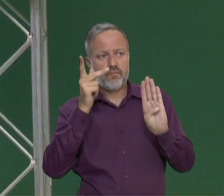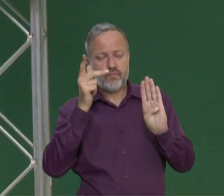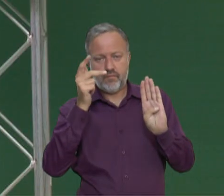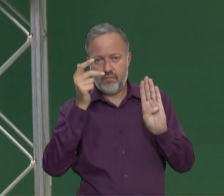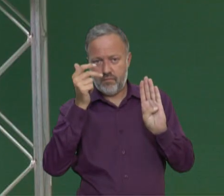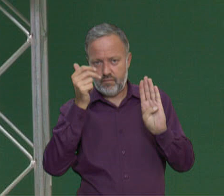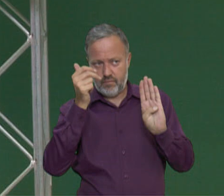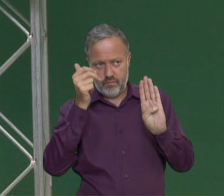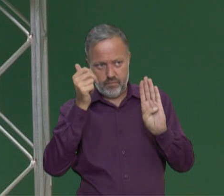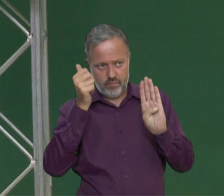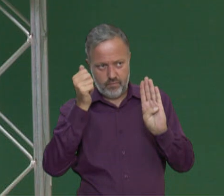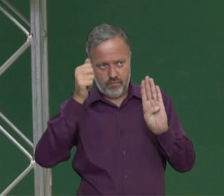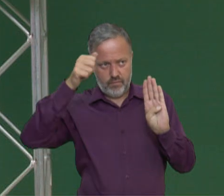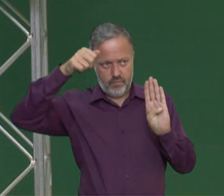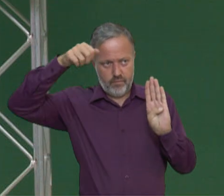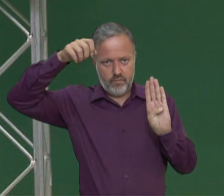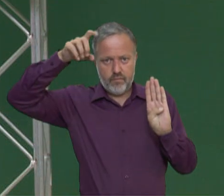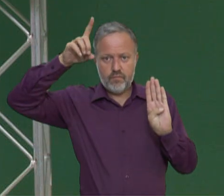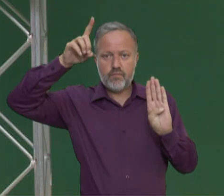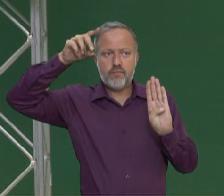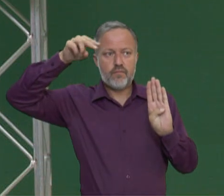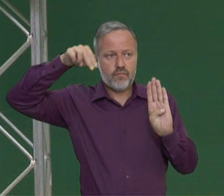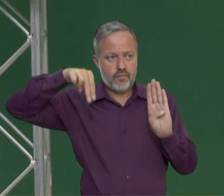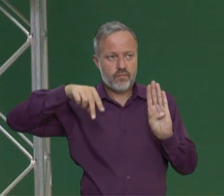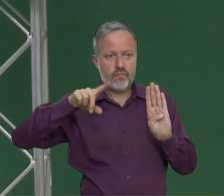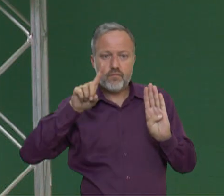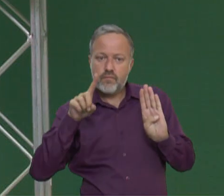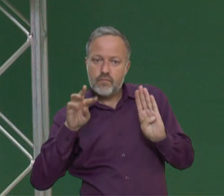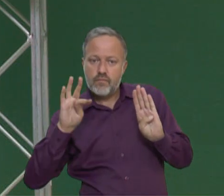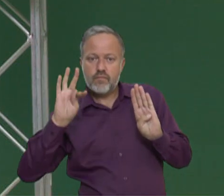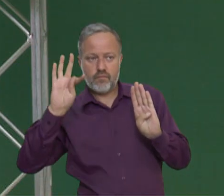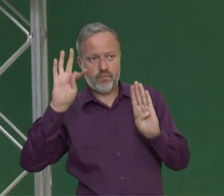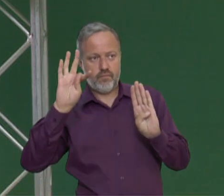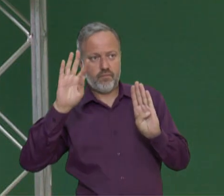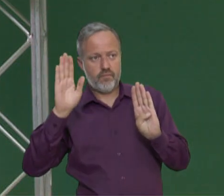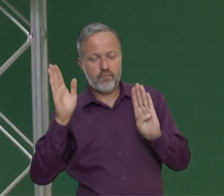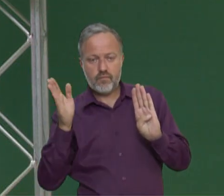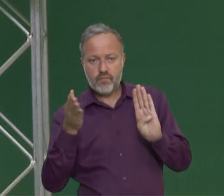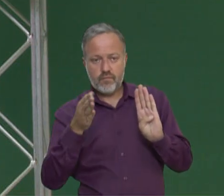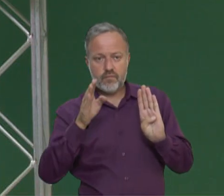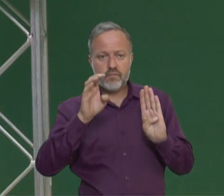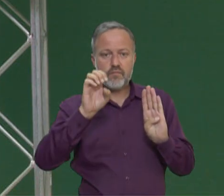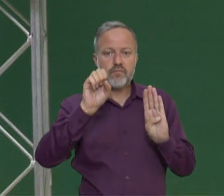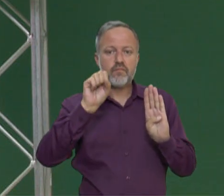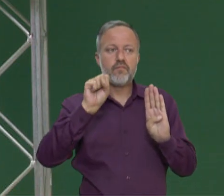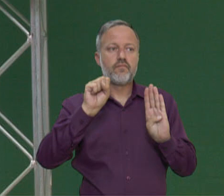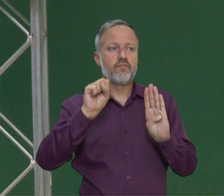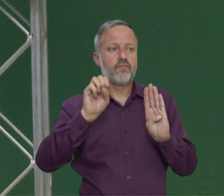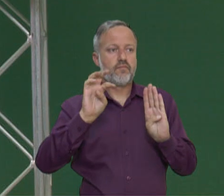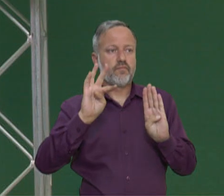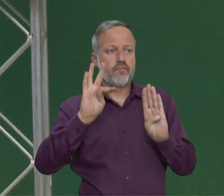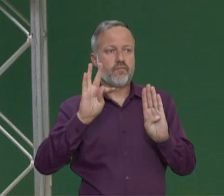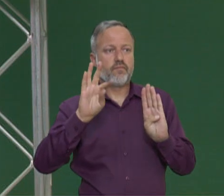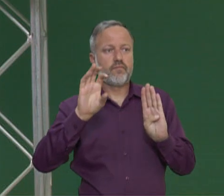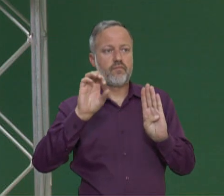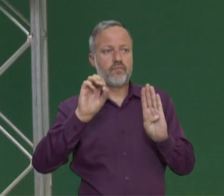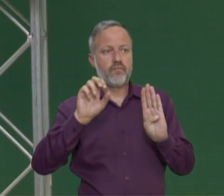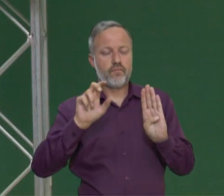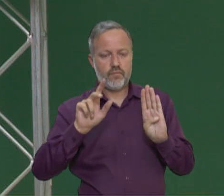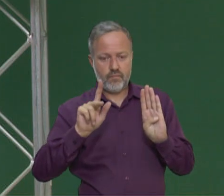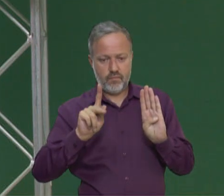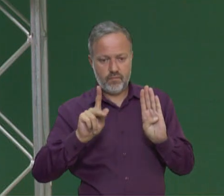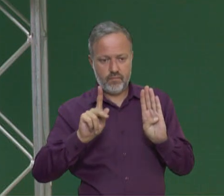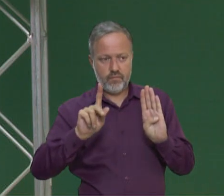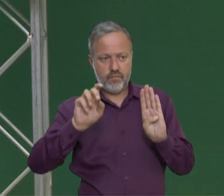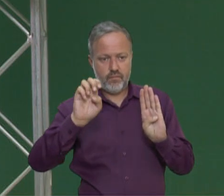só, aqui é importante que você perceba que o verbo stop, mesmo ele sendo um